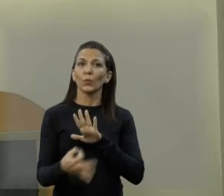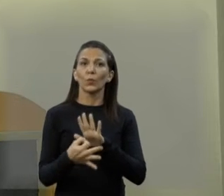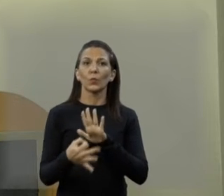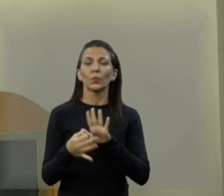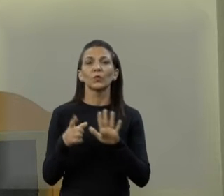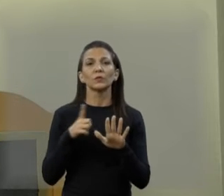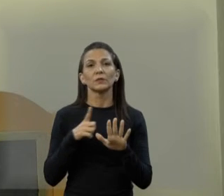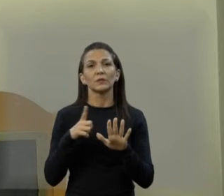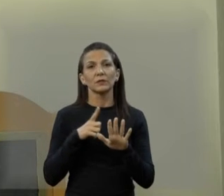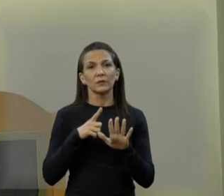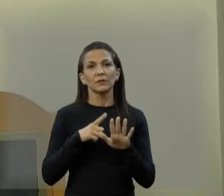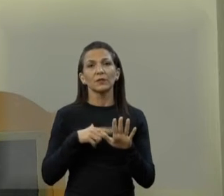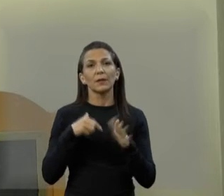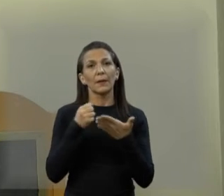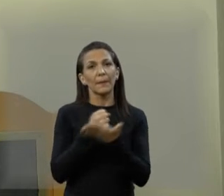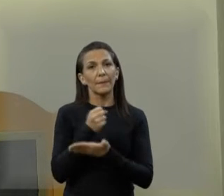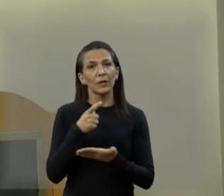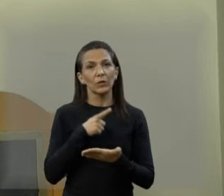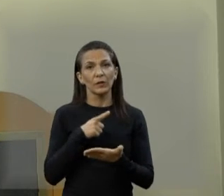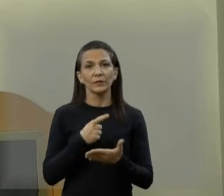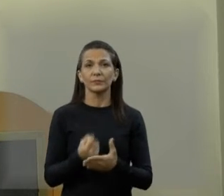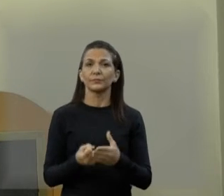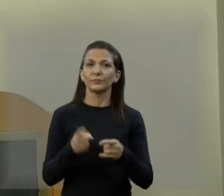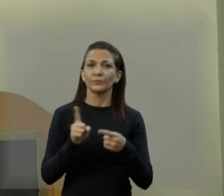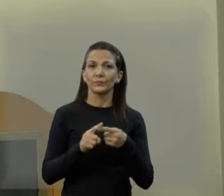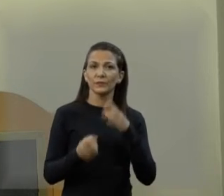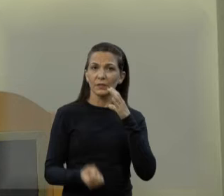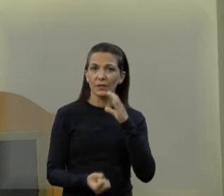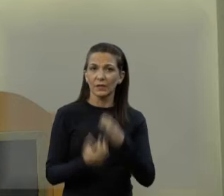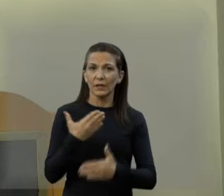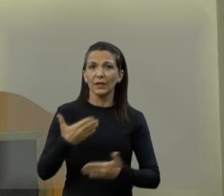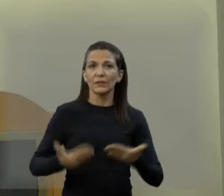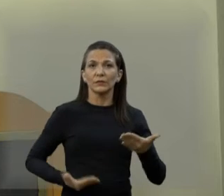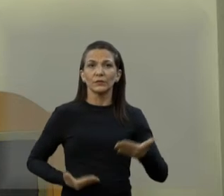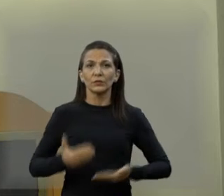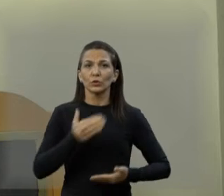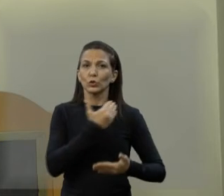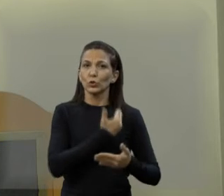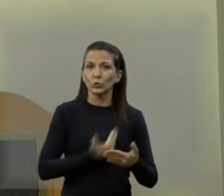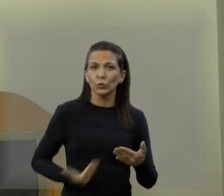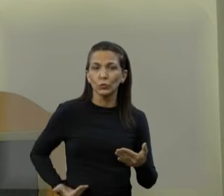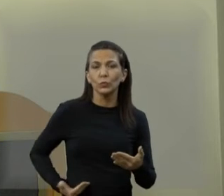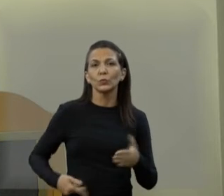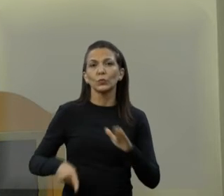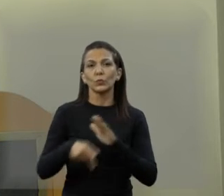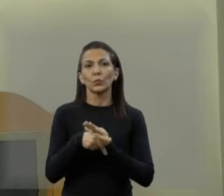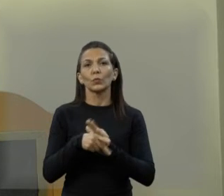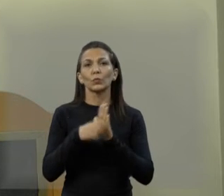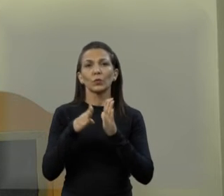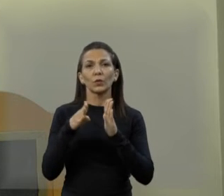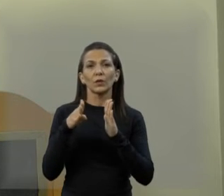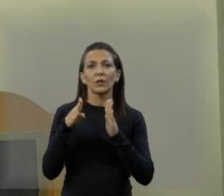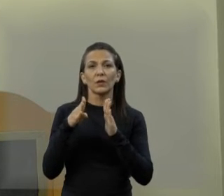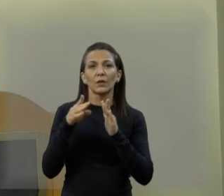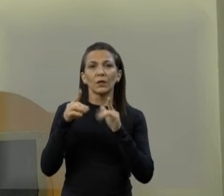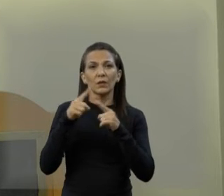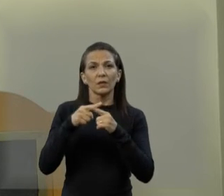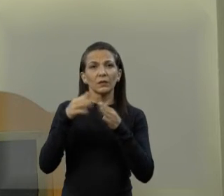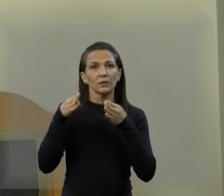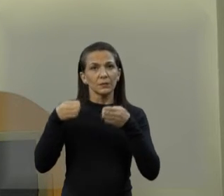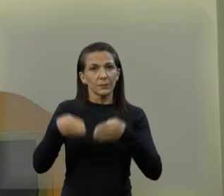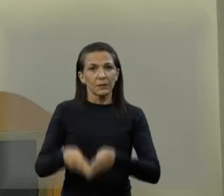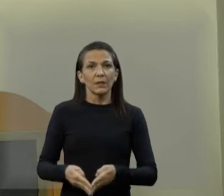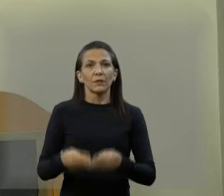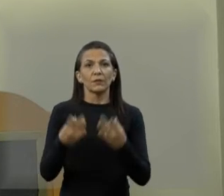estabelecida sobre os seguintes alicerces criação serviço público municipal na frente aos cemitérios e crematórios os